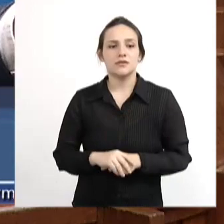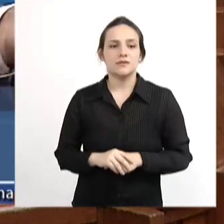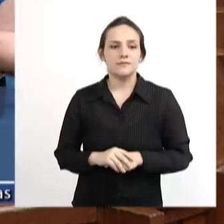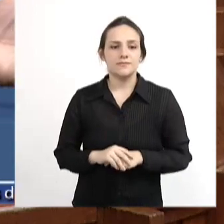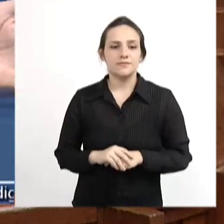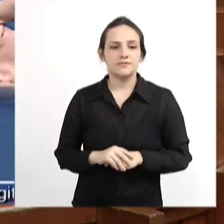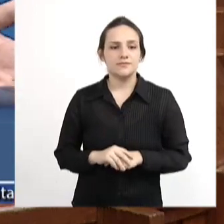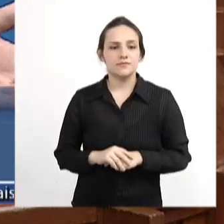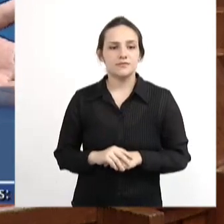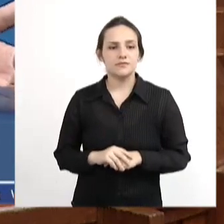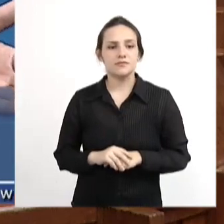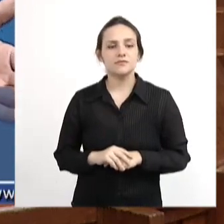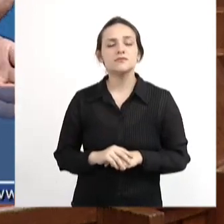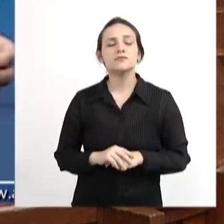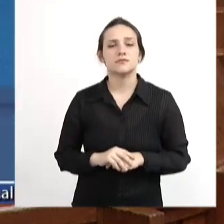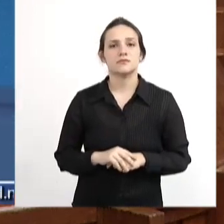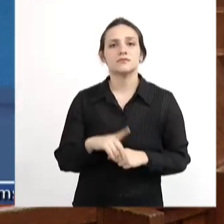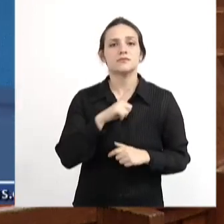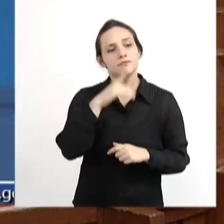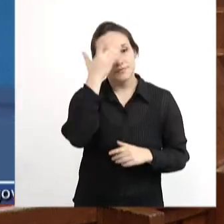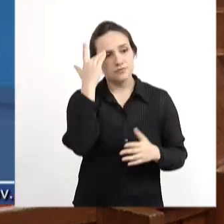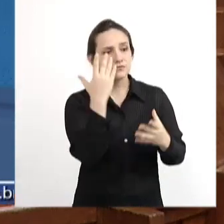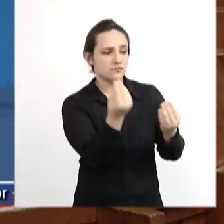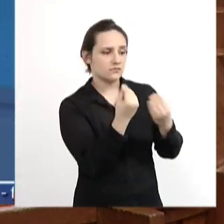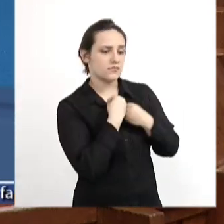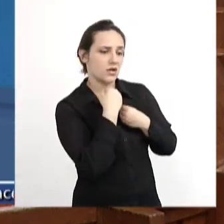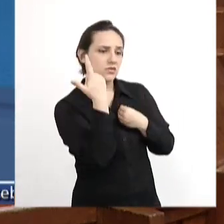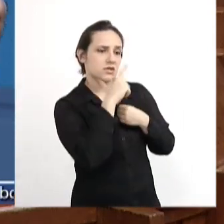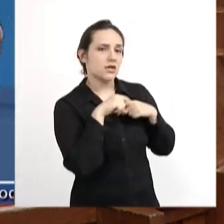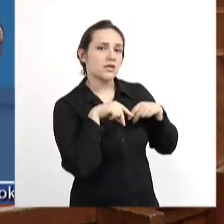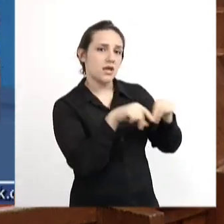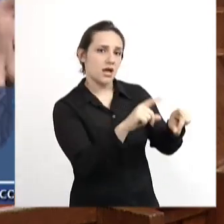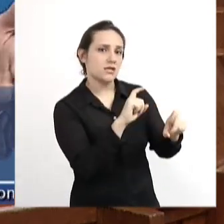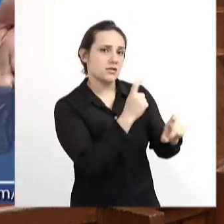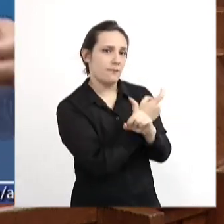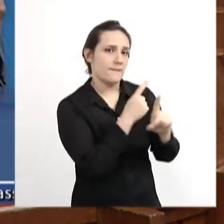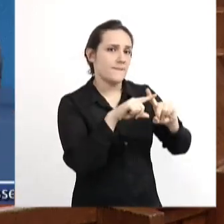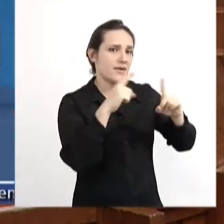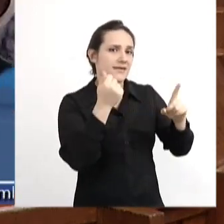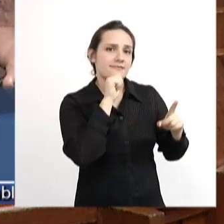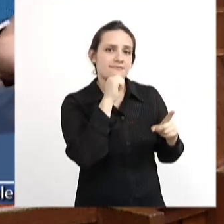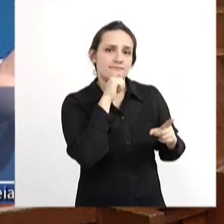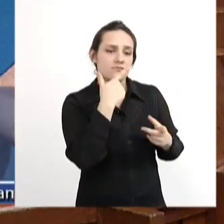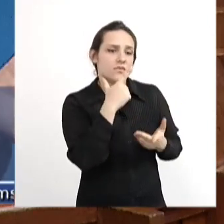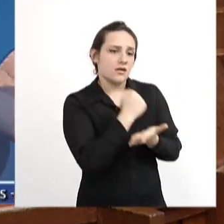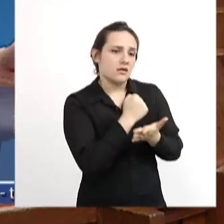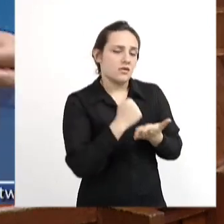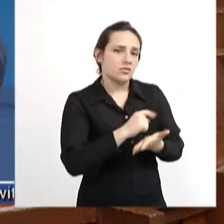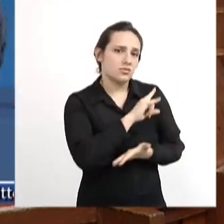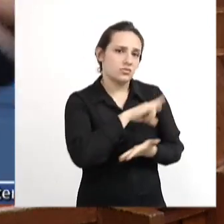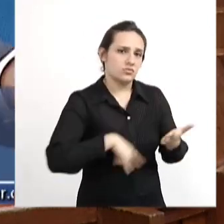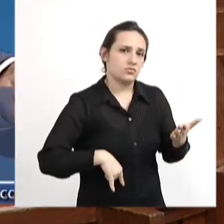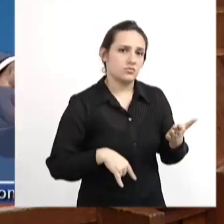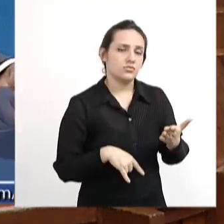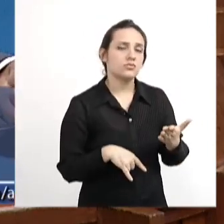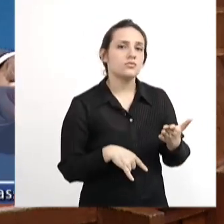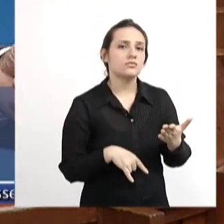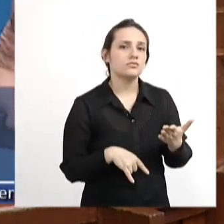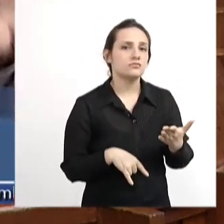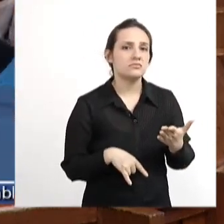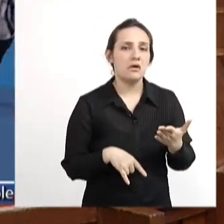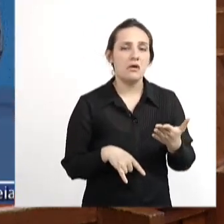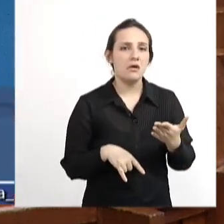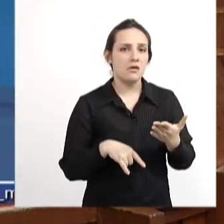a terra dos assentados e não têm o contrato do INCRA de uso da terra, e sim tem um contrato particular de